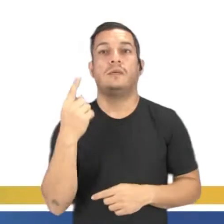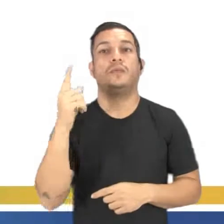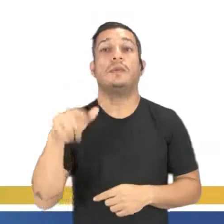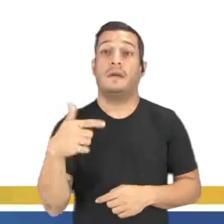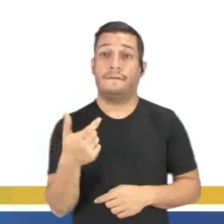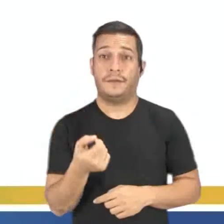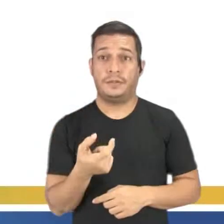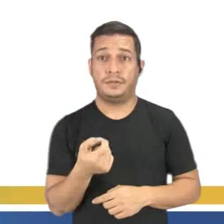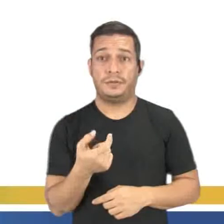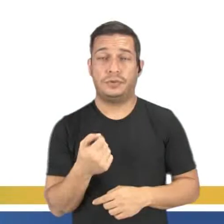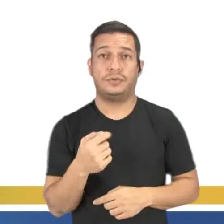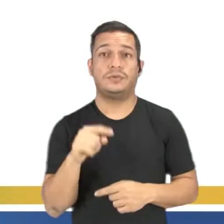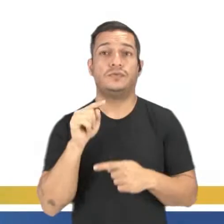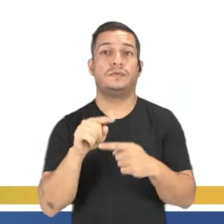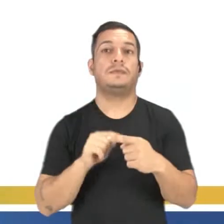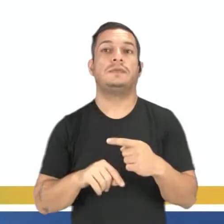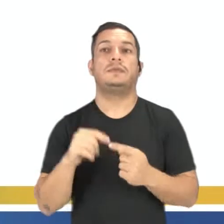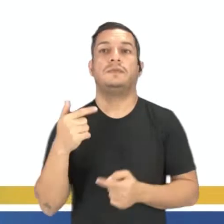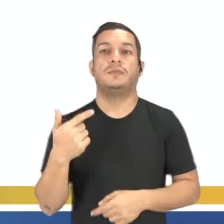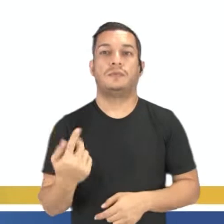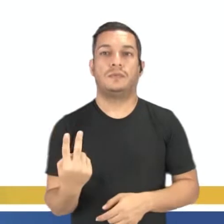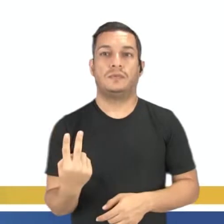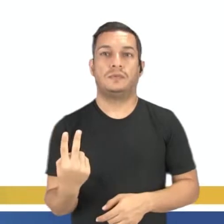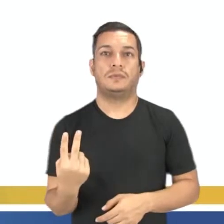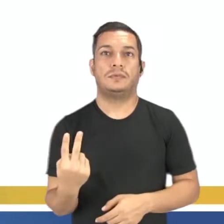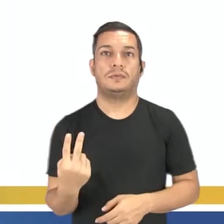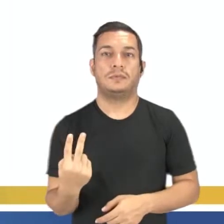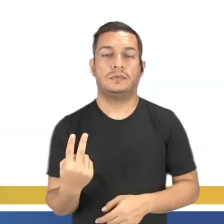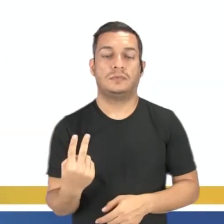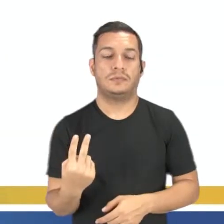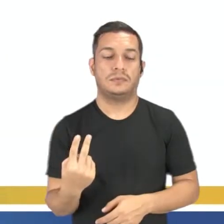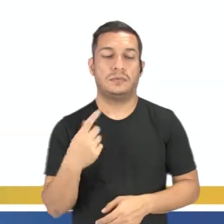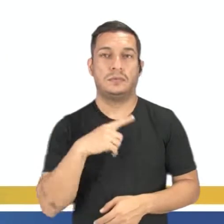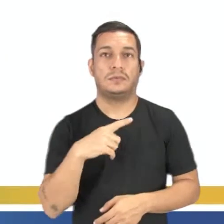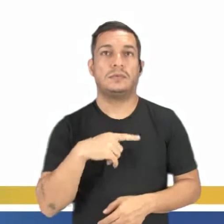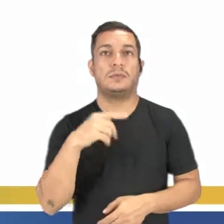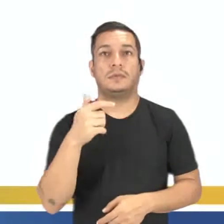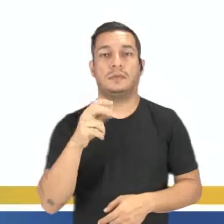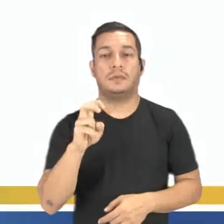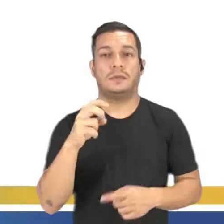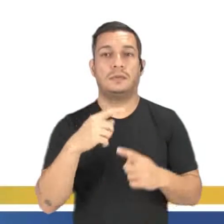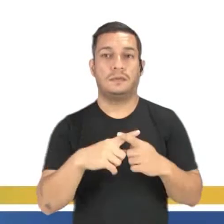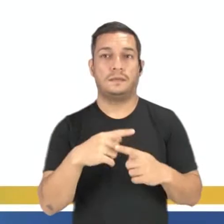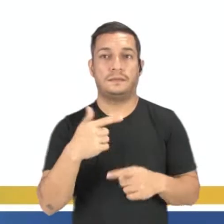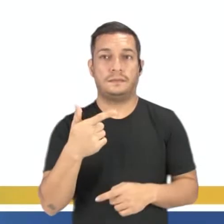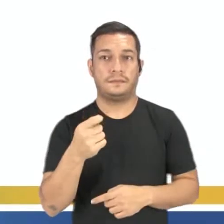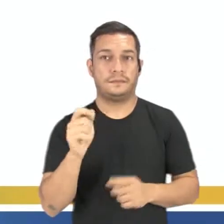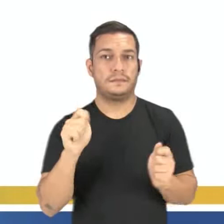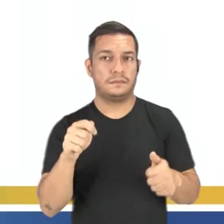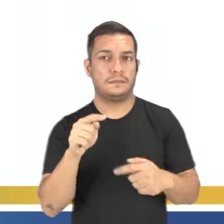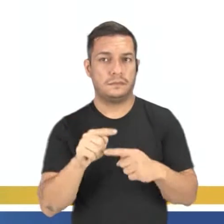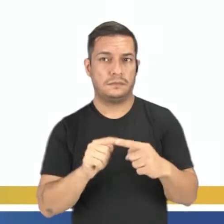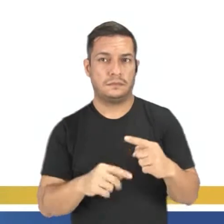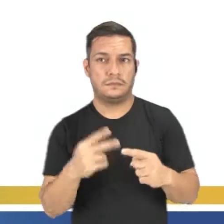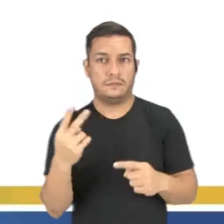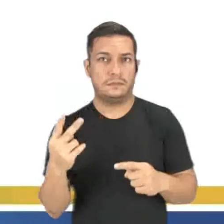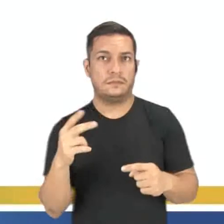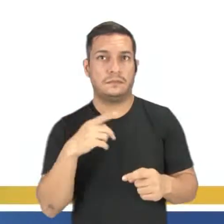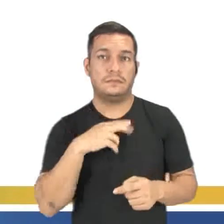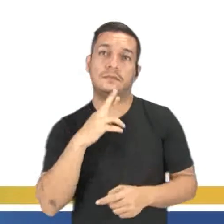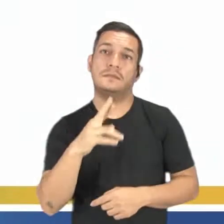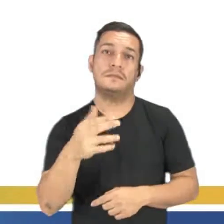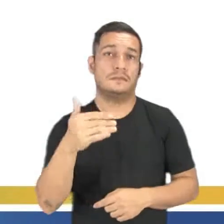altura, que é 20, dividido por 2. Então, temos 15. 20 pode ser dividido por 2, que